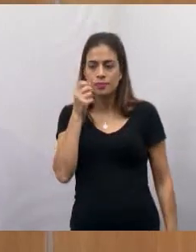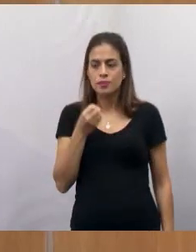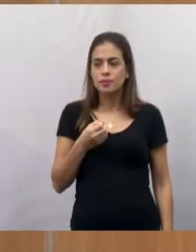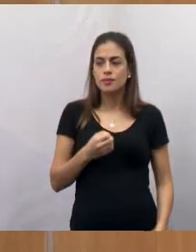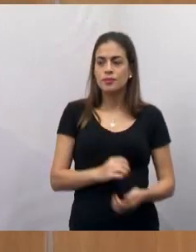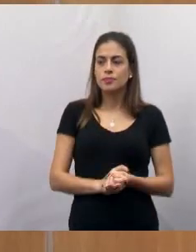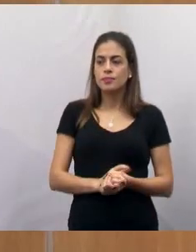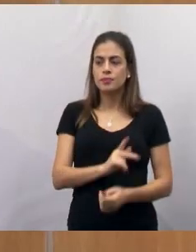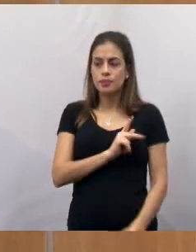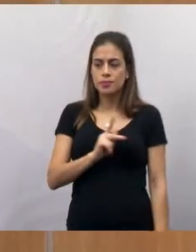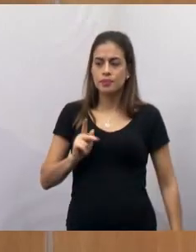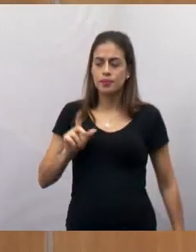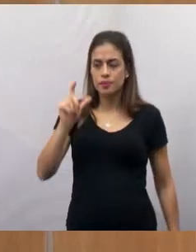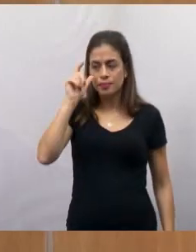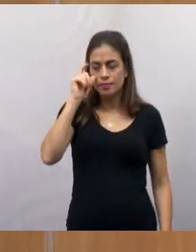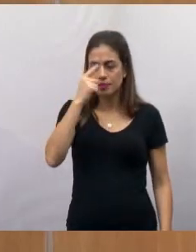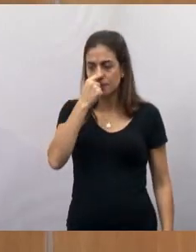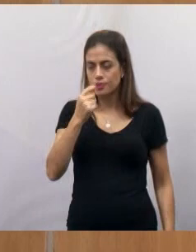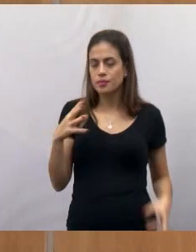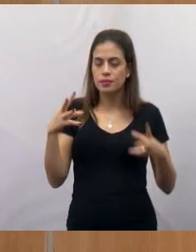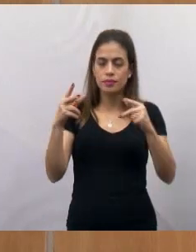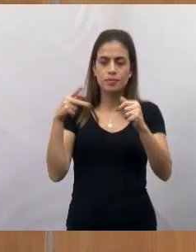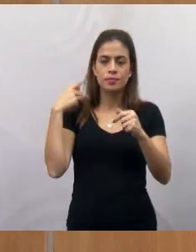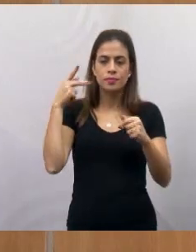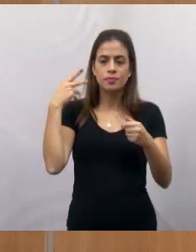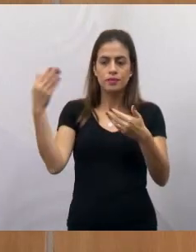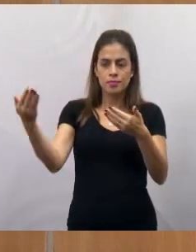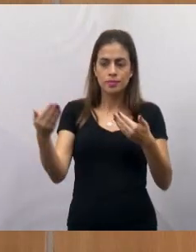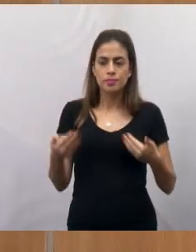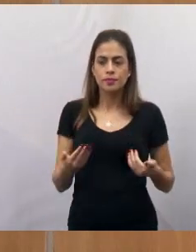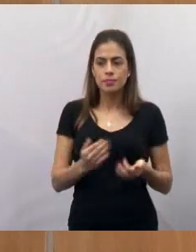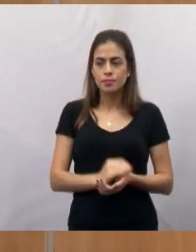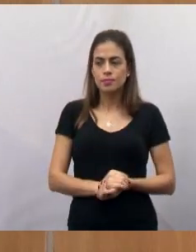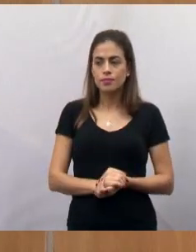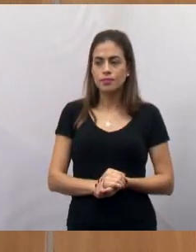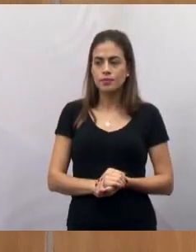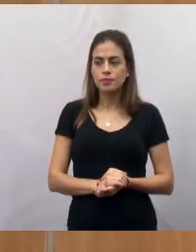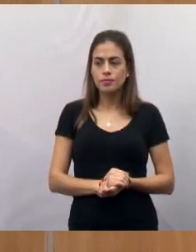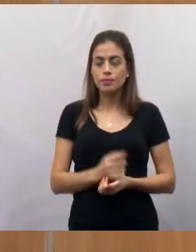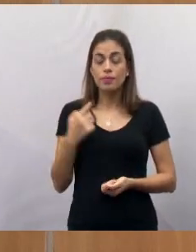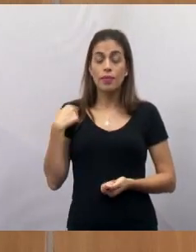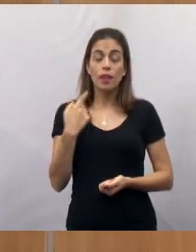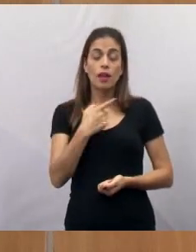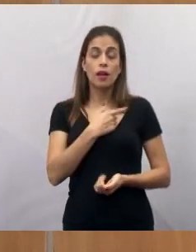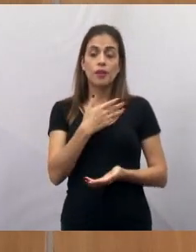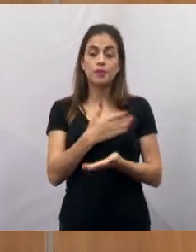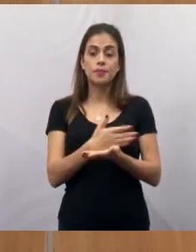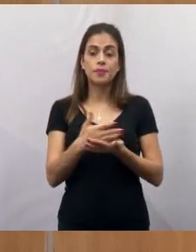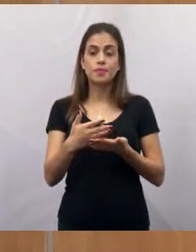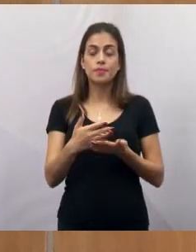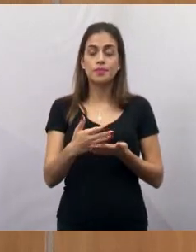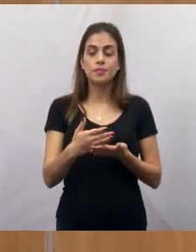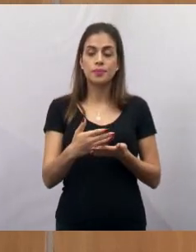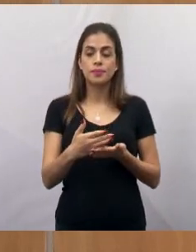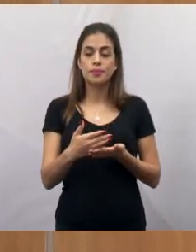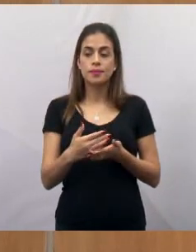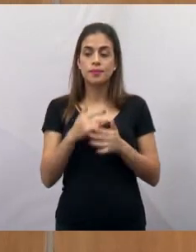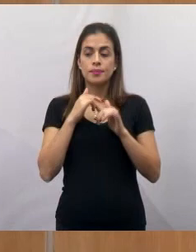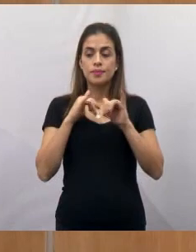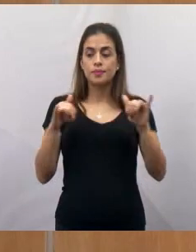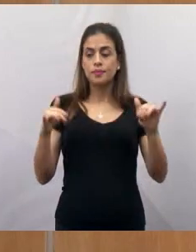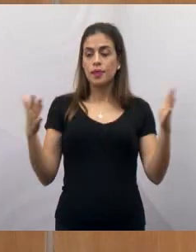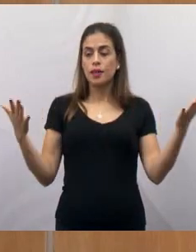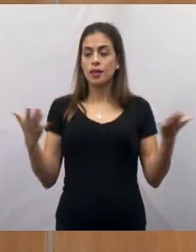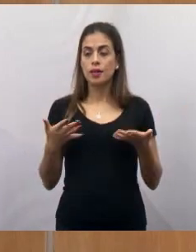noite, presidente Abner, todos os vereadores aqui presentes. Nós começamos nessa nossa fala